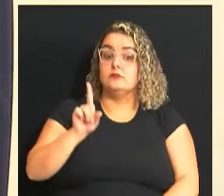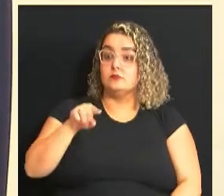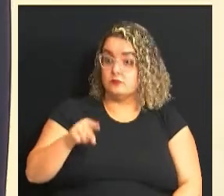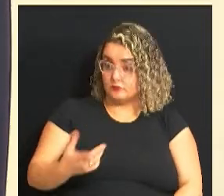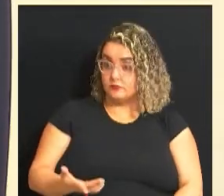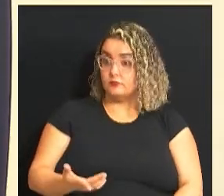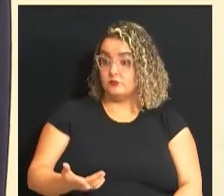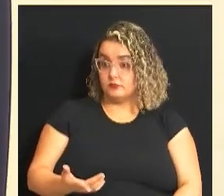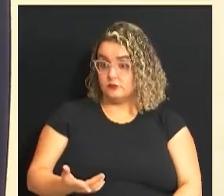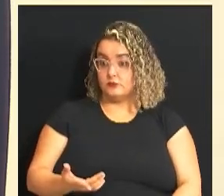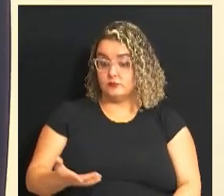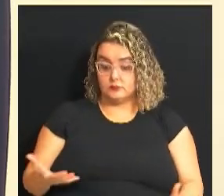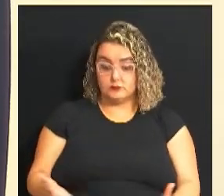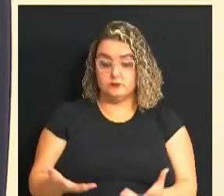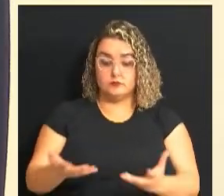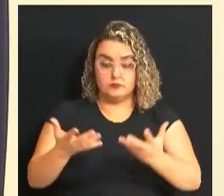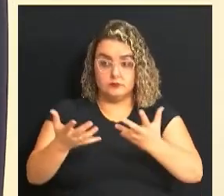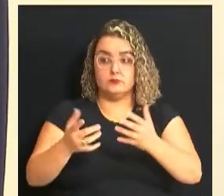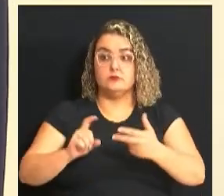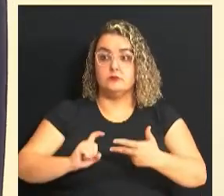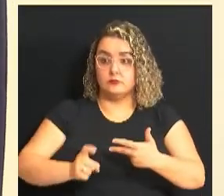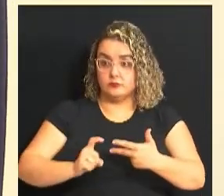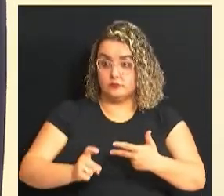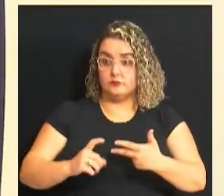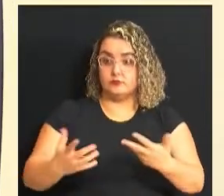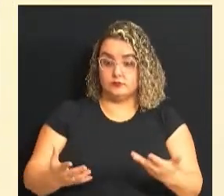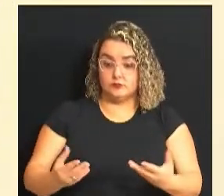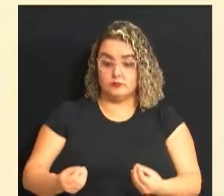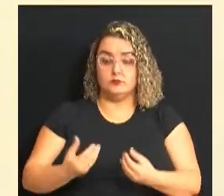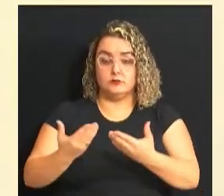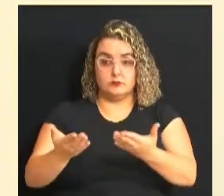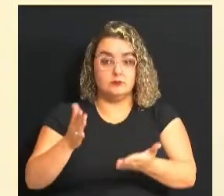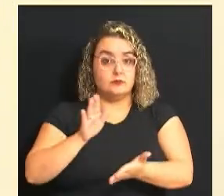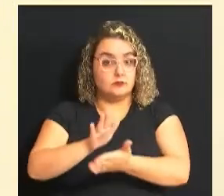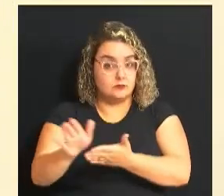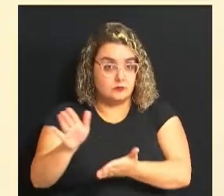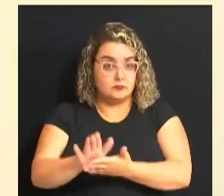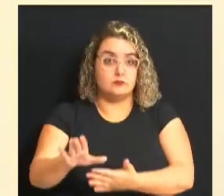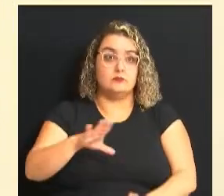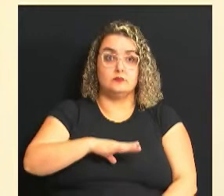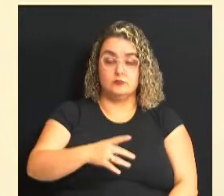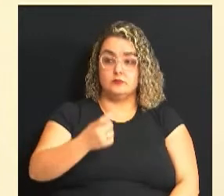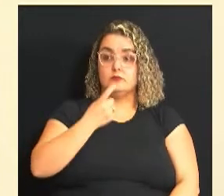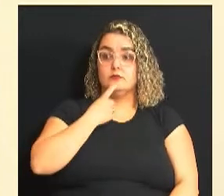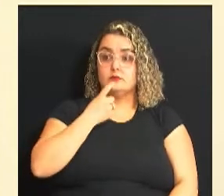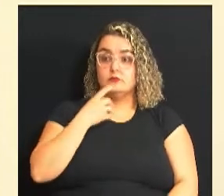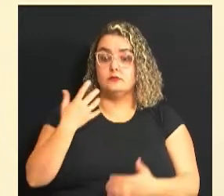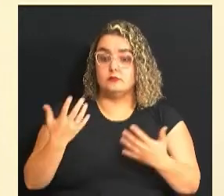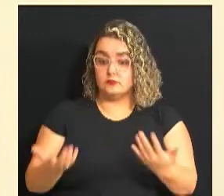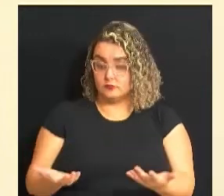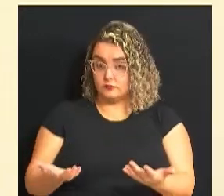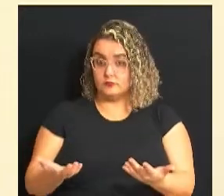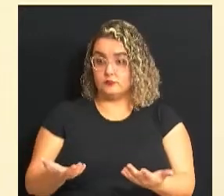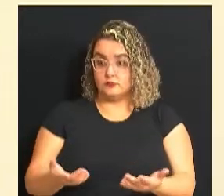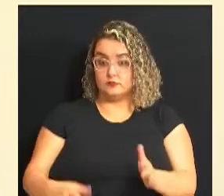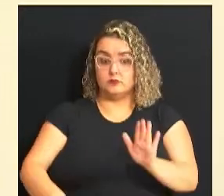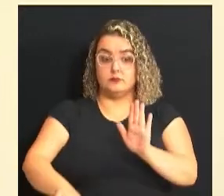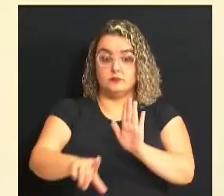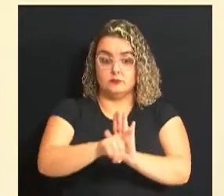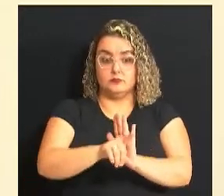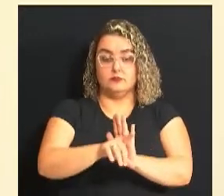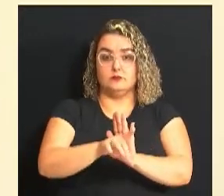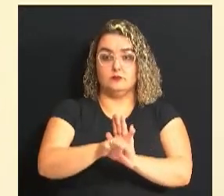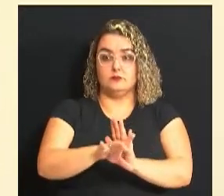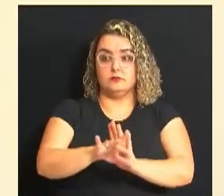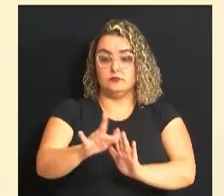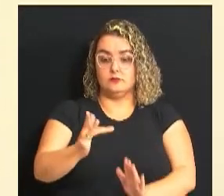só, iniciativa do Executivo, já que traz gastos ao município. Mas, apesar de ser uma lei